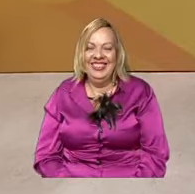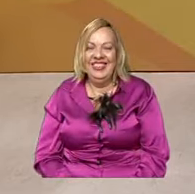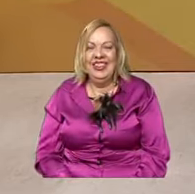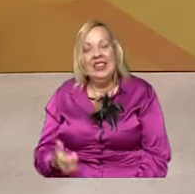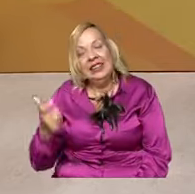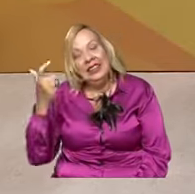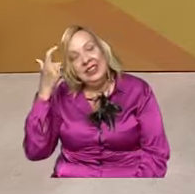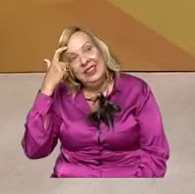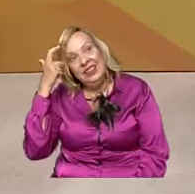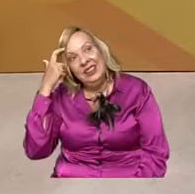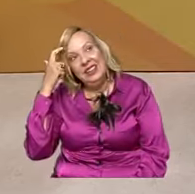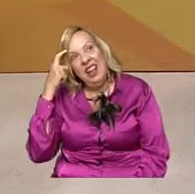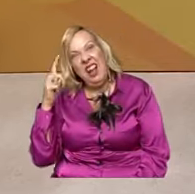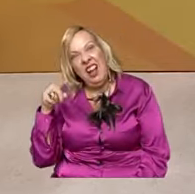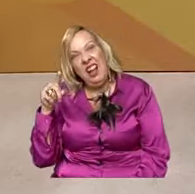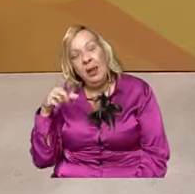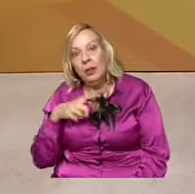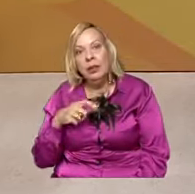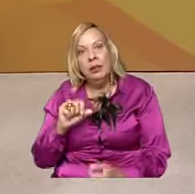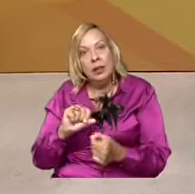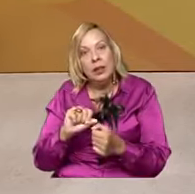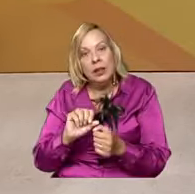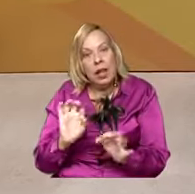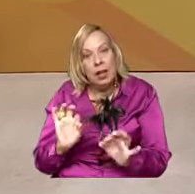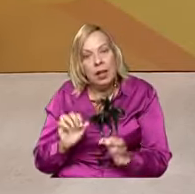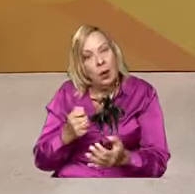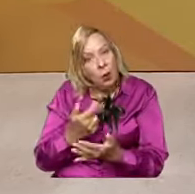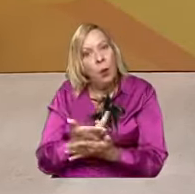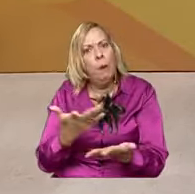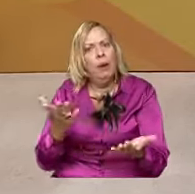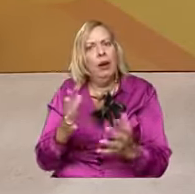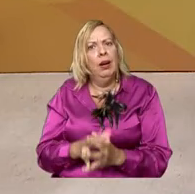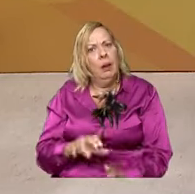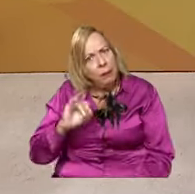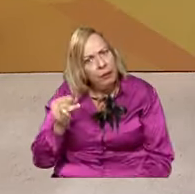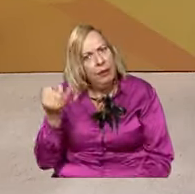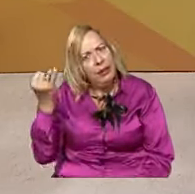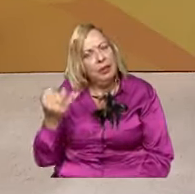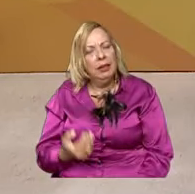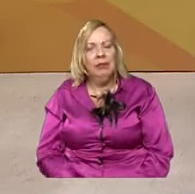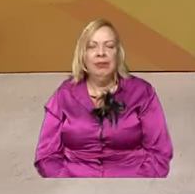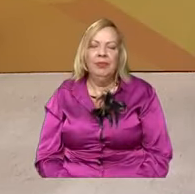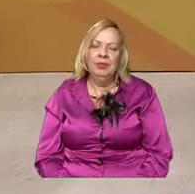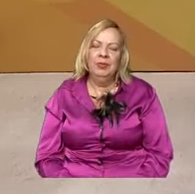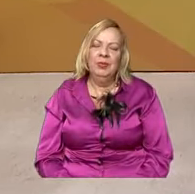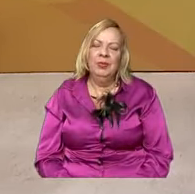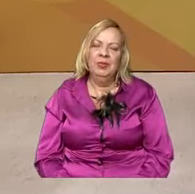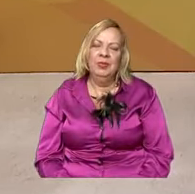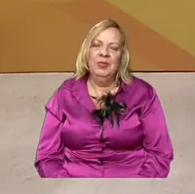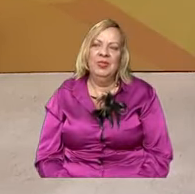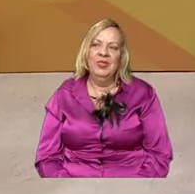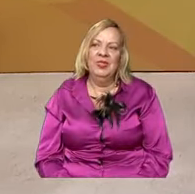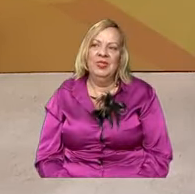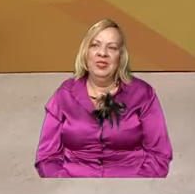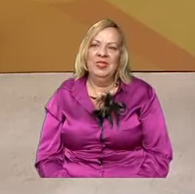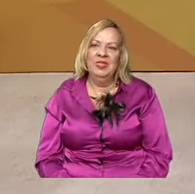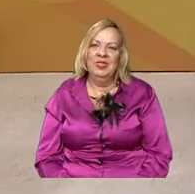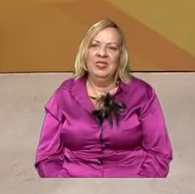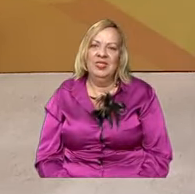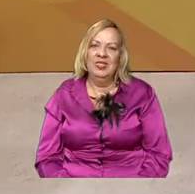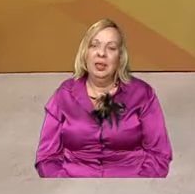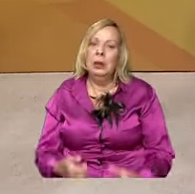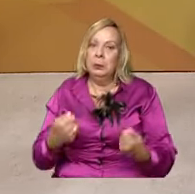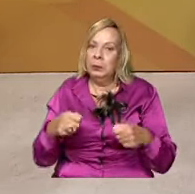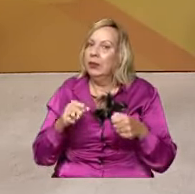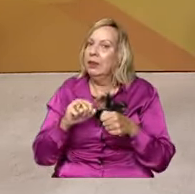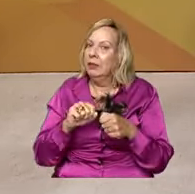adianta você, ah, é isso mesmo, tal. E não fazer nada, gente. Vocês têm que adquirir o CajuCap. Porque, ó, falar e não